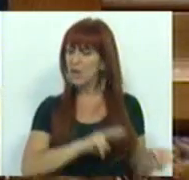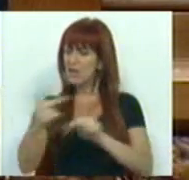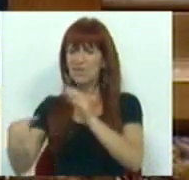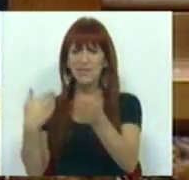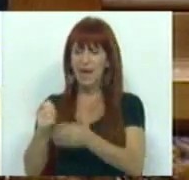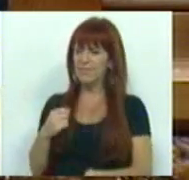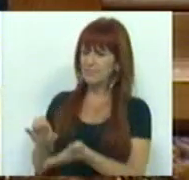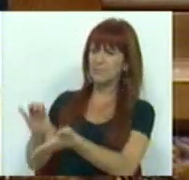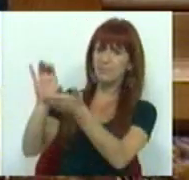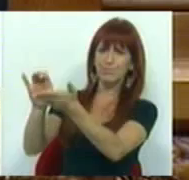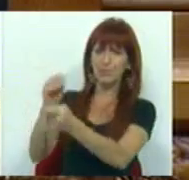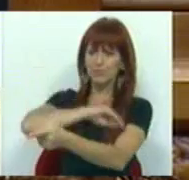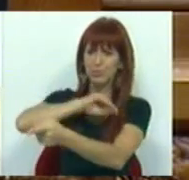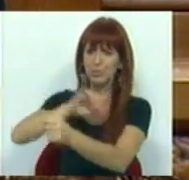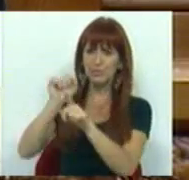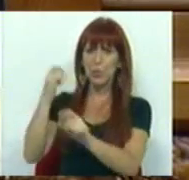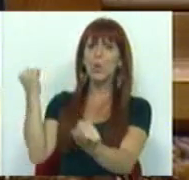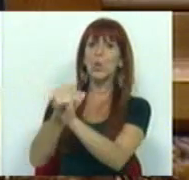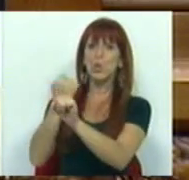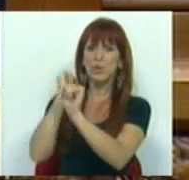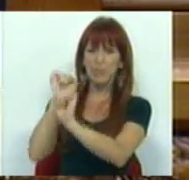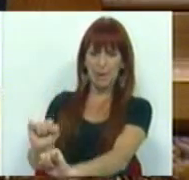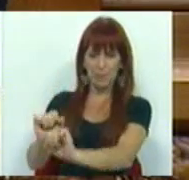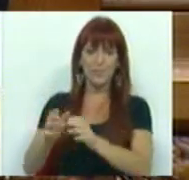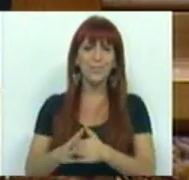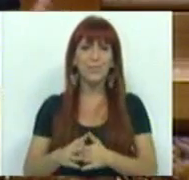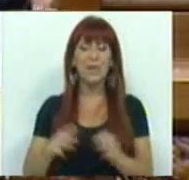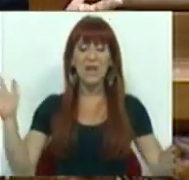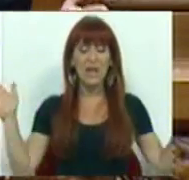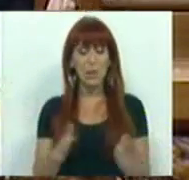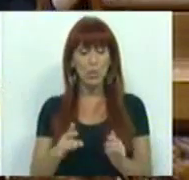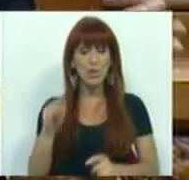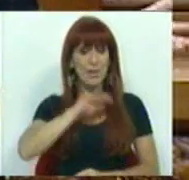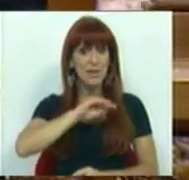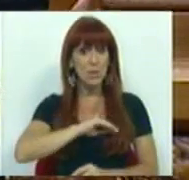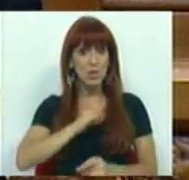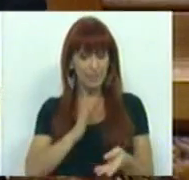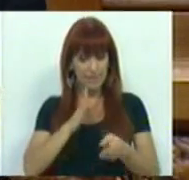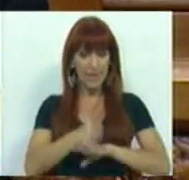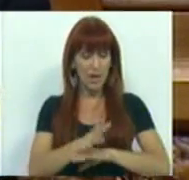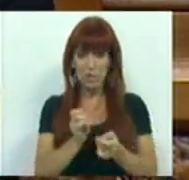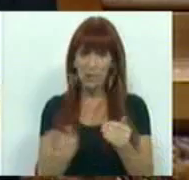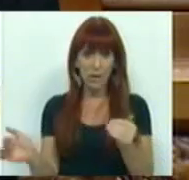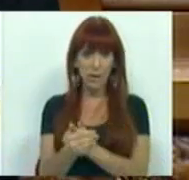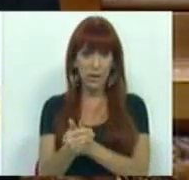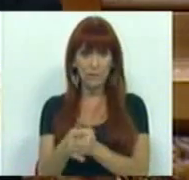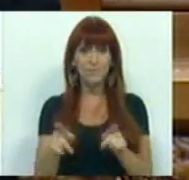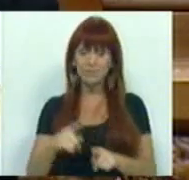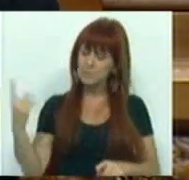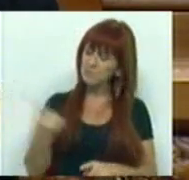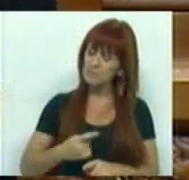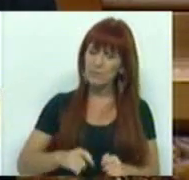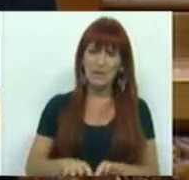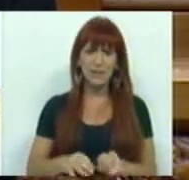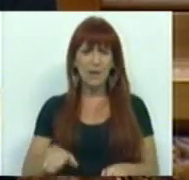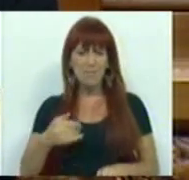o capital os rendimentos do trabalho, reduzindo salários diretos e indiretos, impondo